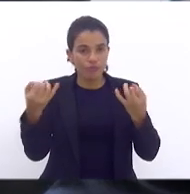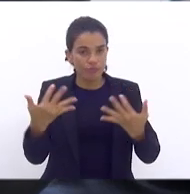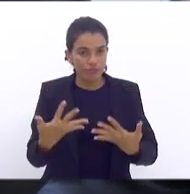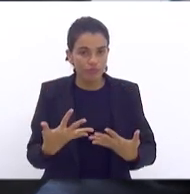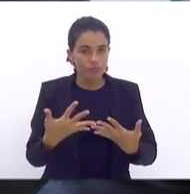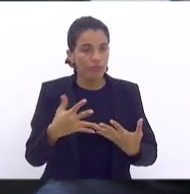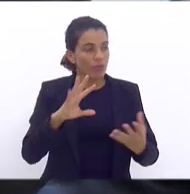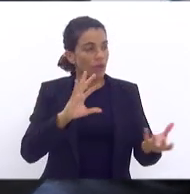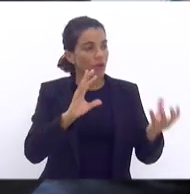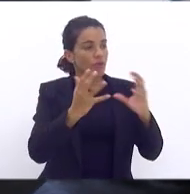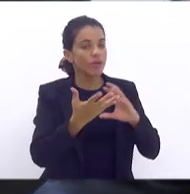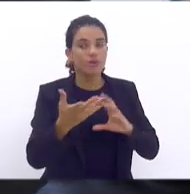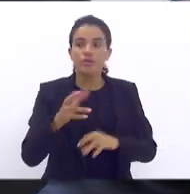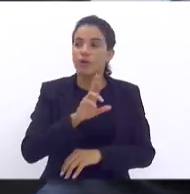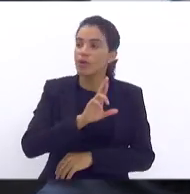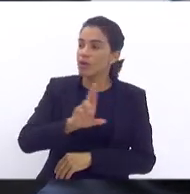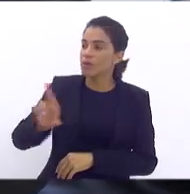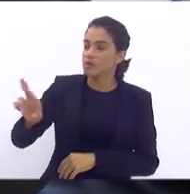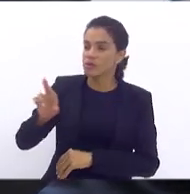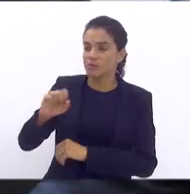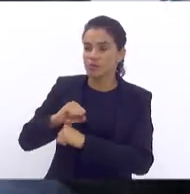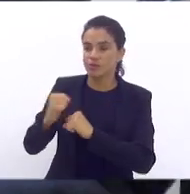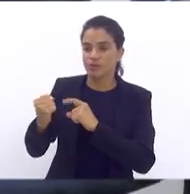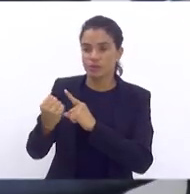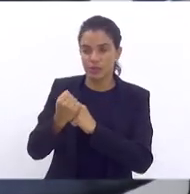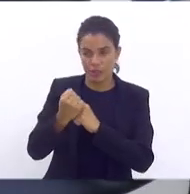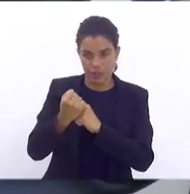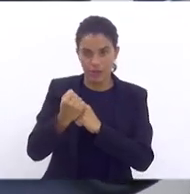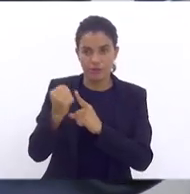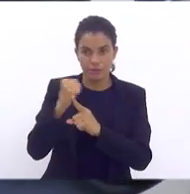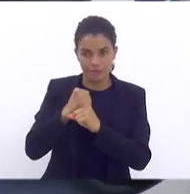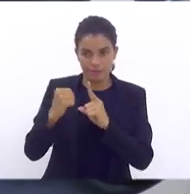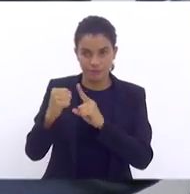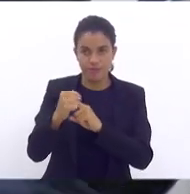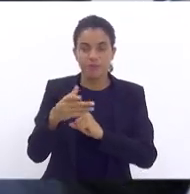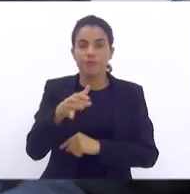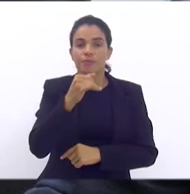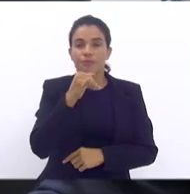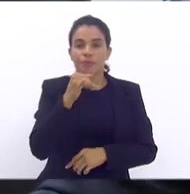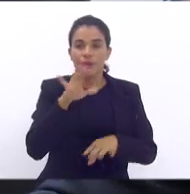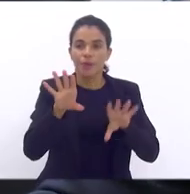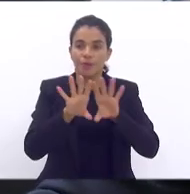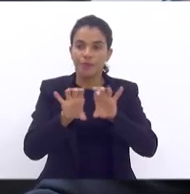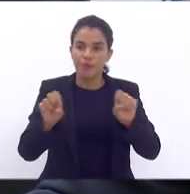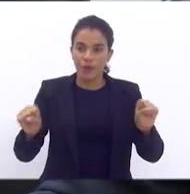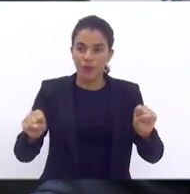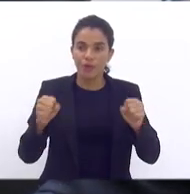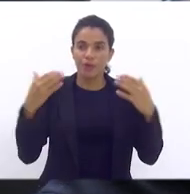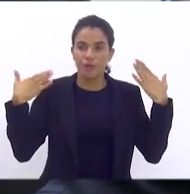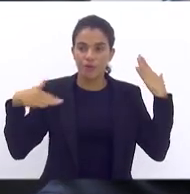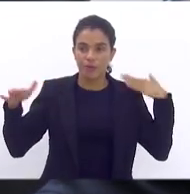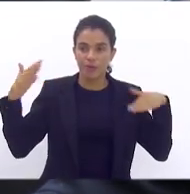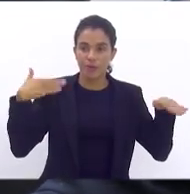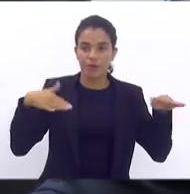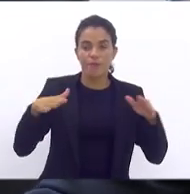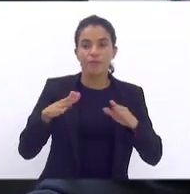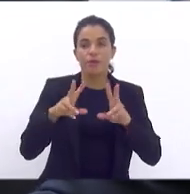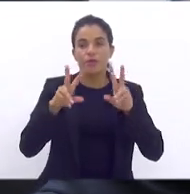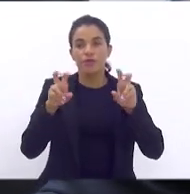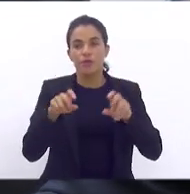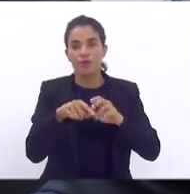Acontece, e qual é a resposta que a sociedade tem? E qual é, por parte, no caso do Tribunal Marítimo, imposição em relação a essa